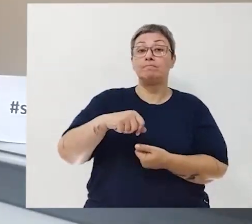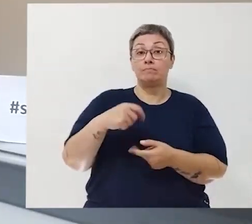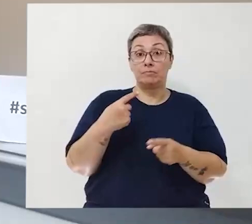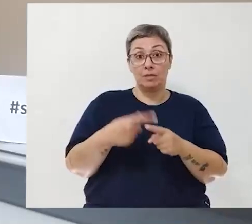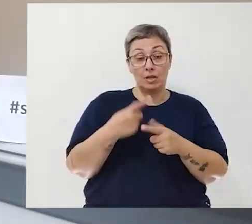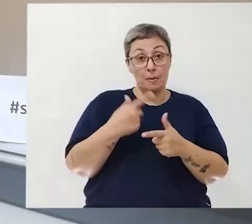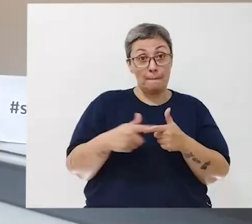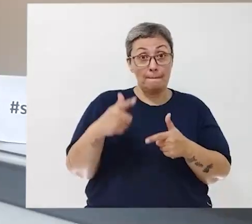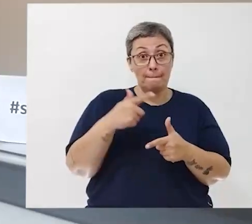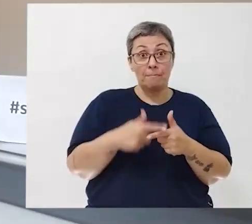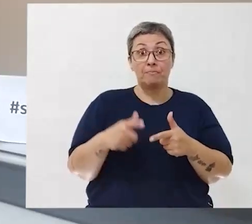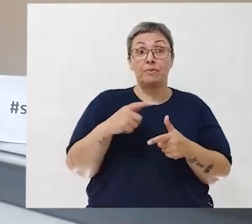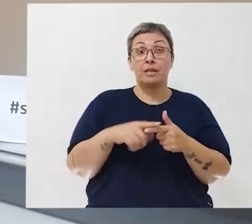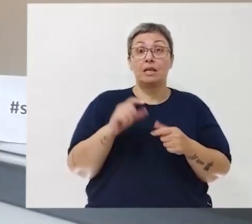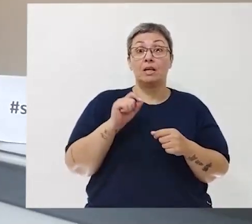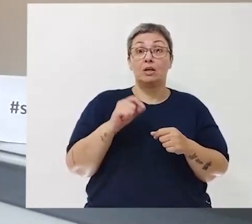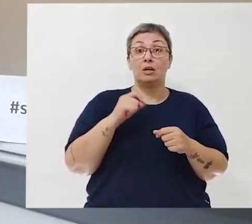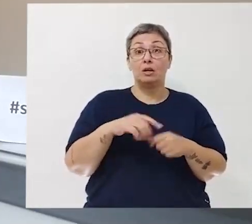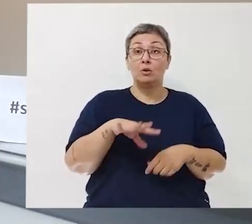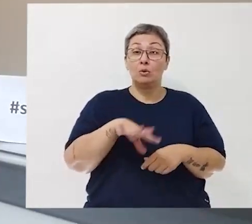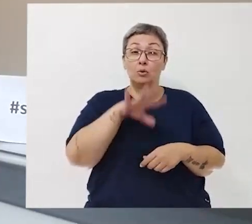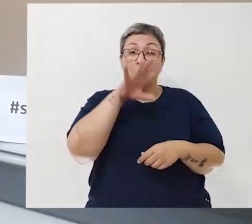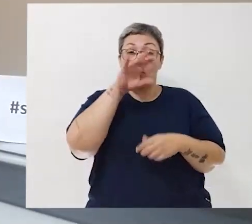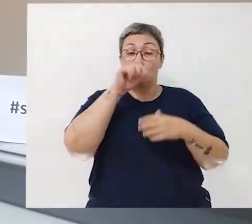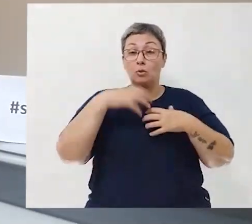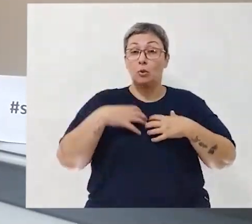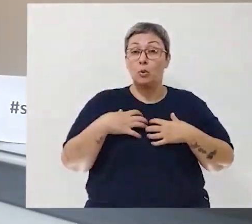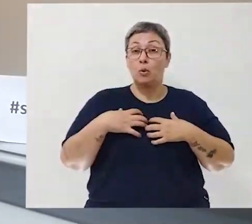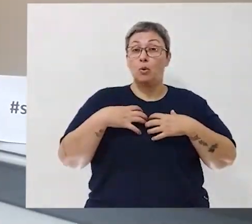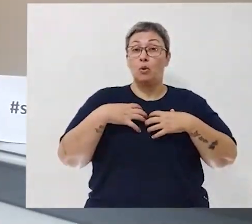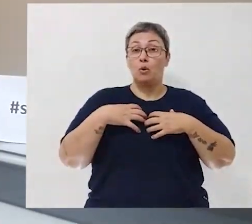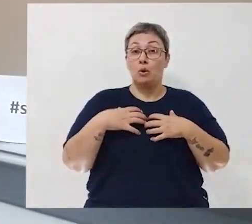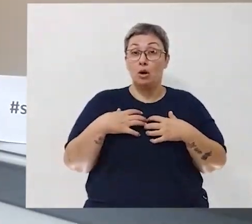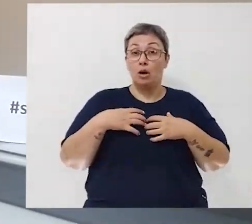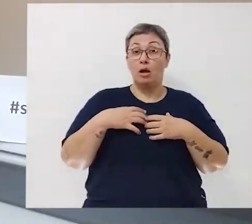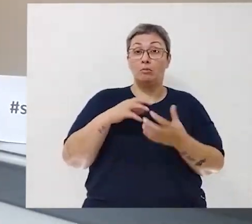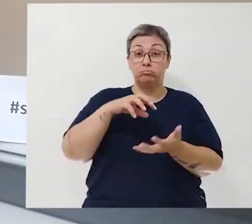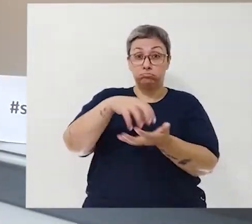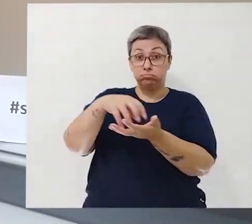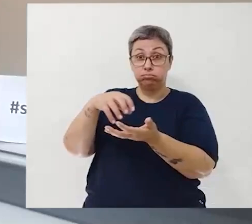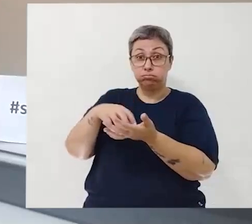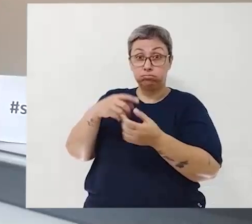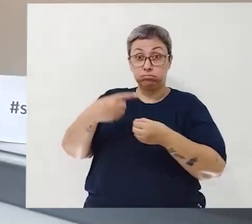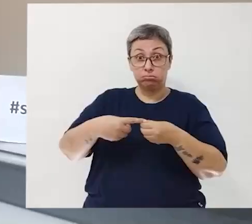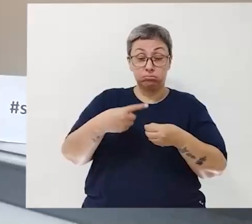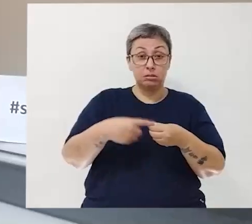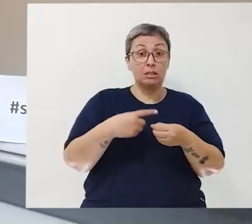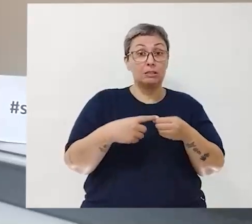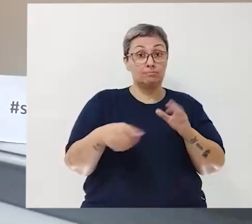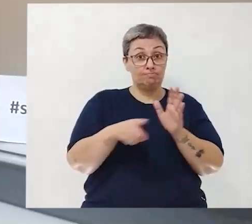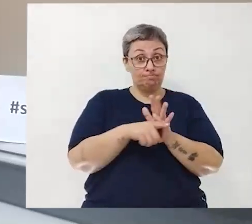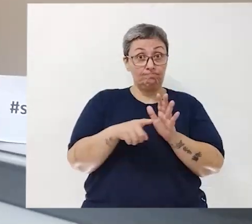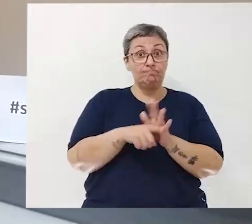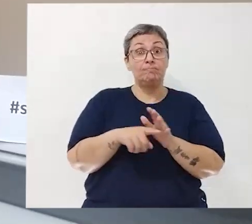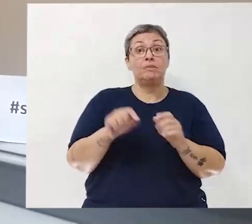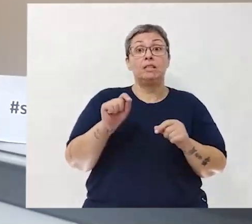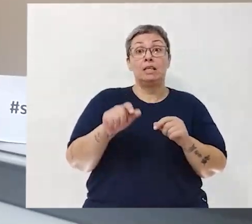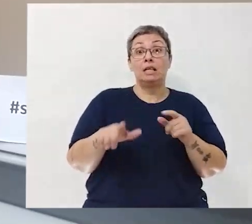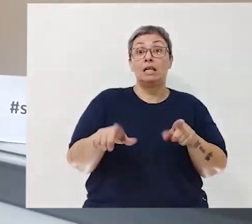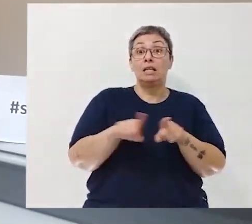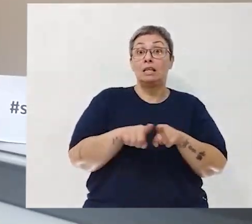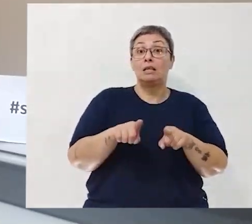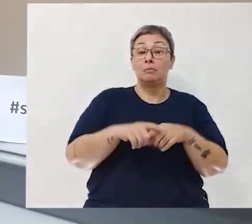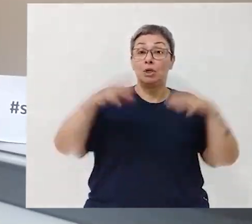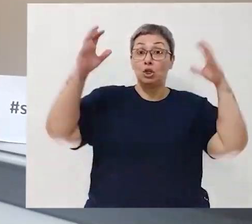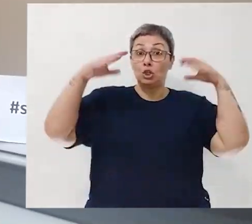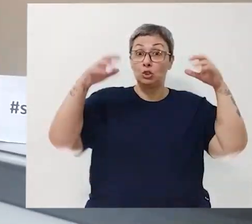né? Problemas respiratórios nos grandes centros urbanos, até a chuva ácida, ok?